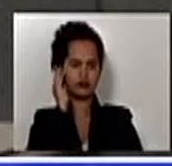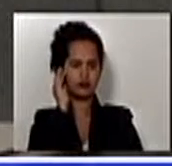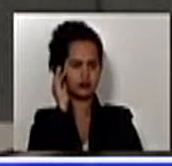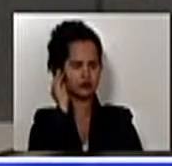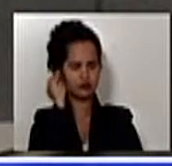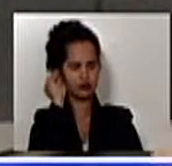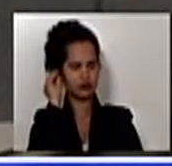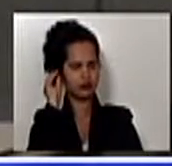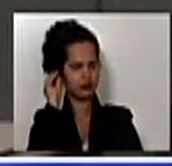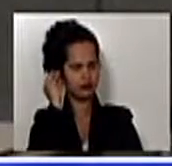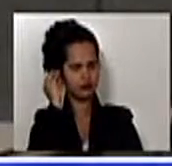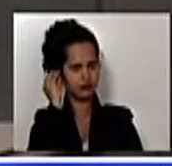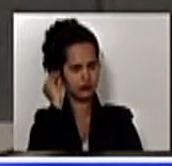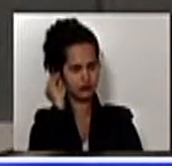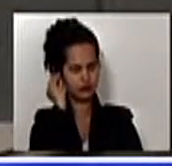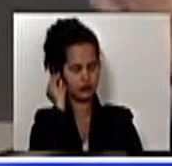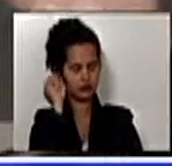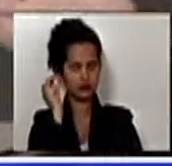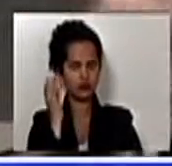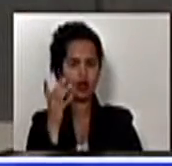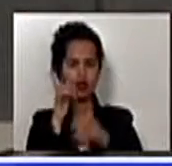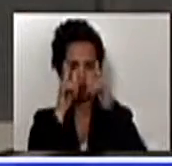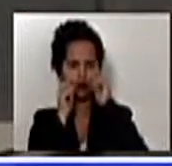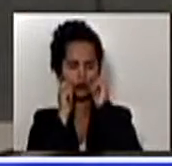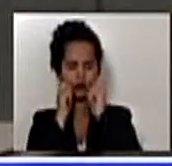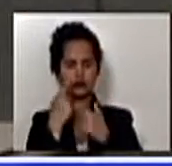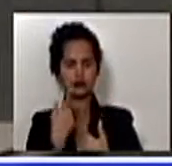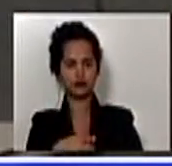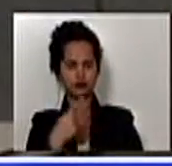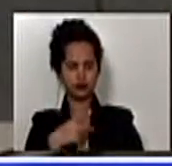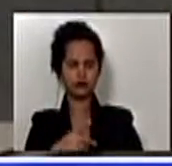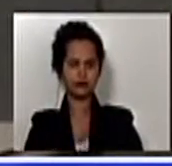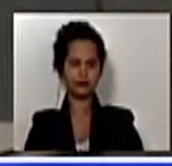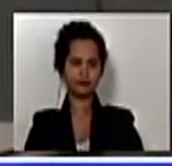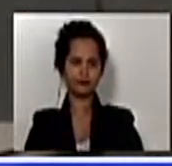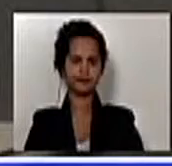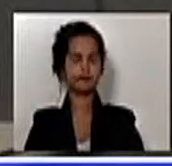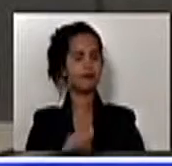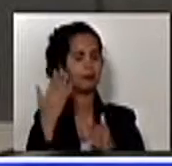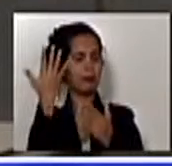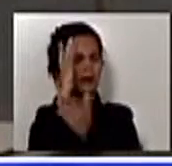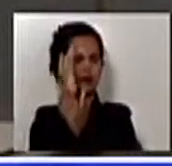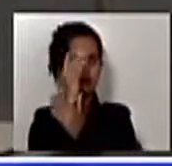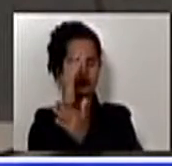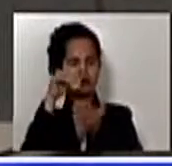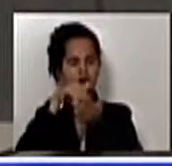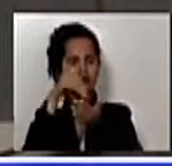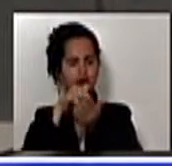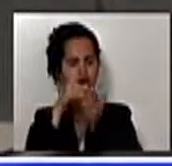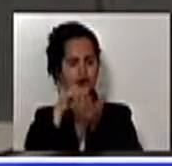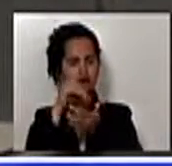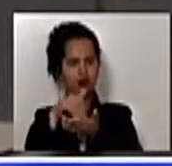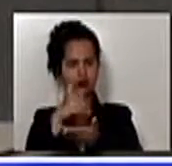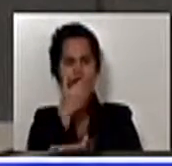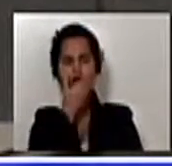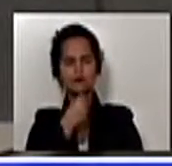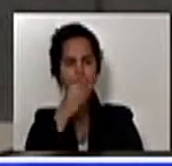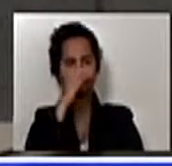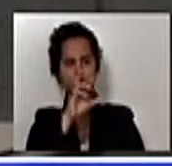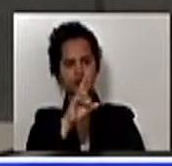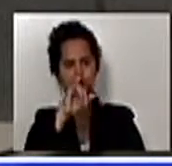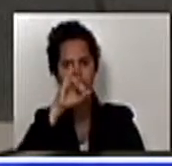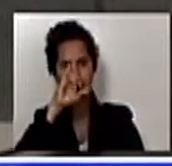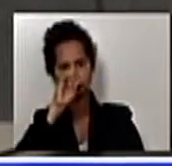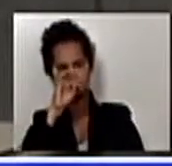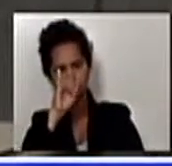esse ano, devido a uma série de ações, e aqui eu parabenizo os secretários, não é, o Christian e o Santoro,